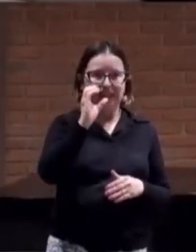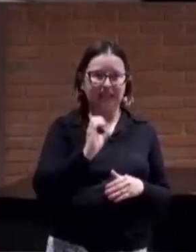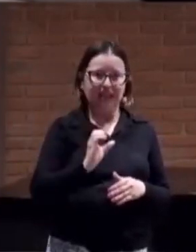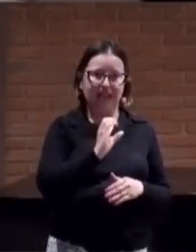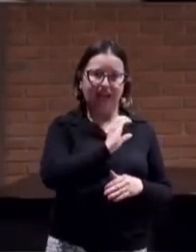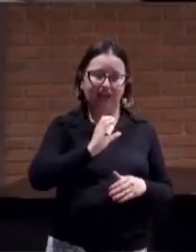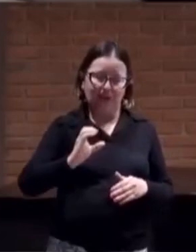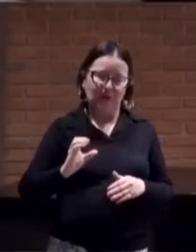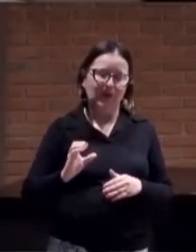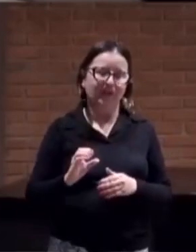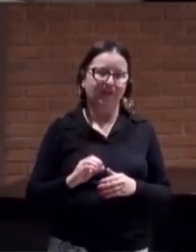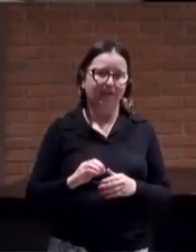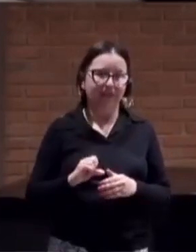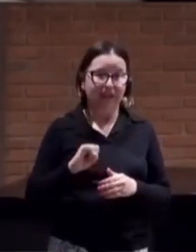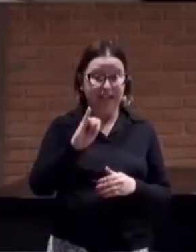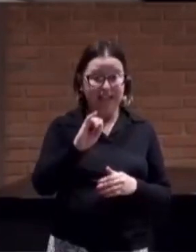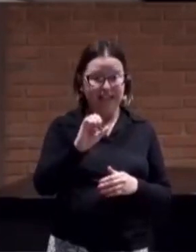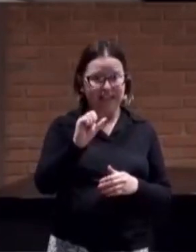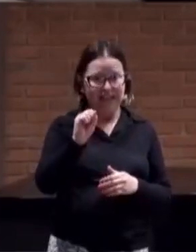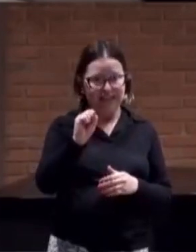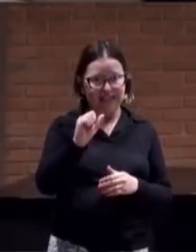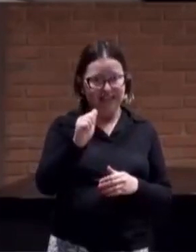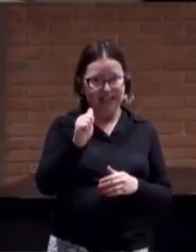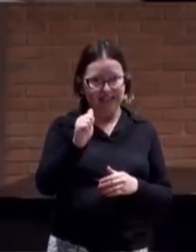de Aragão, com o inquisidor